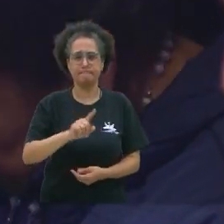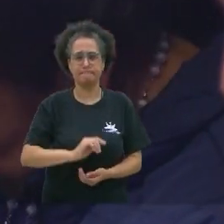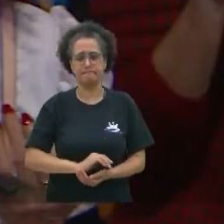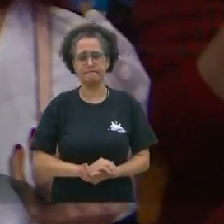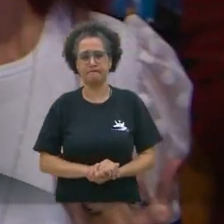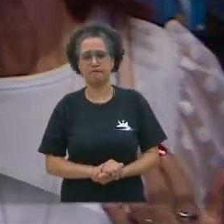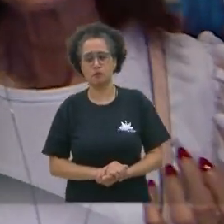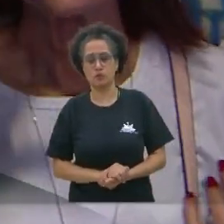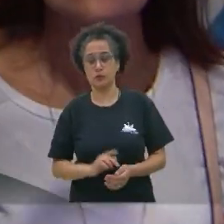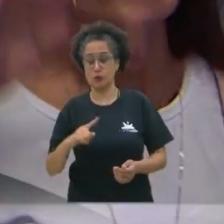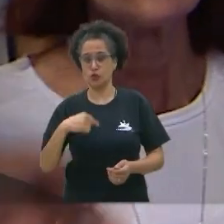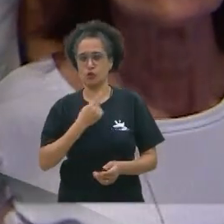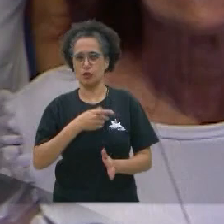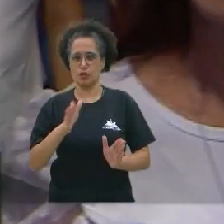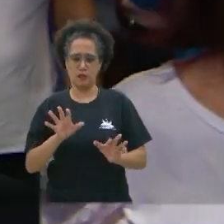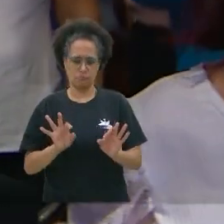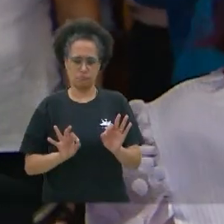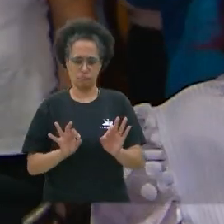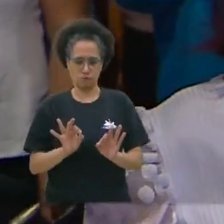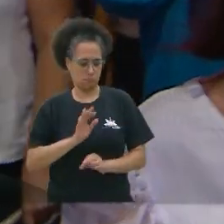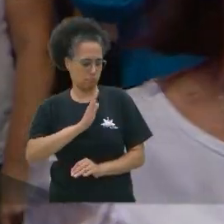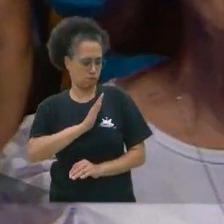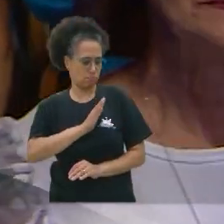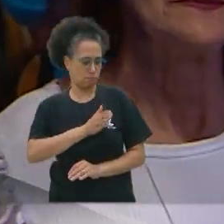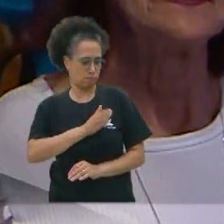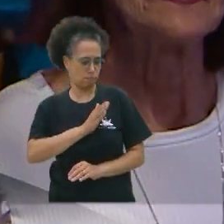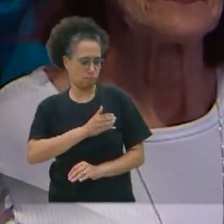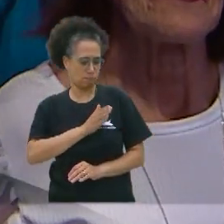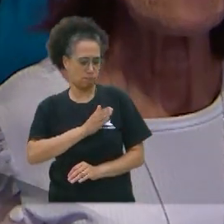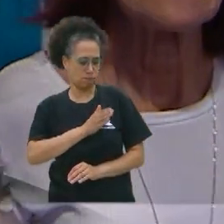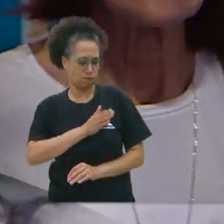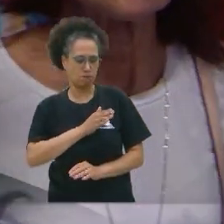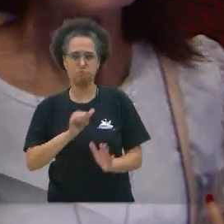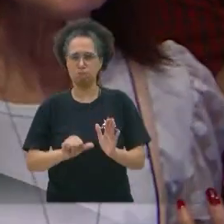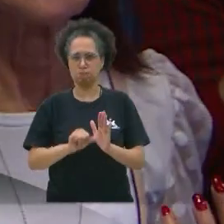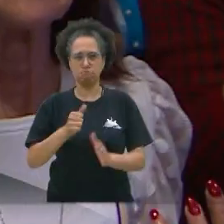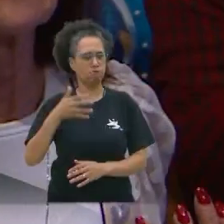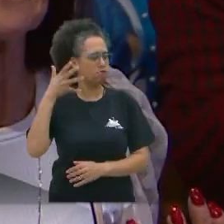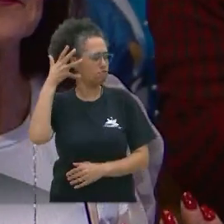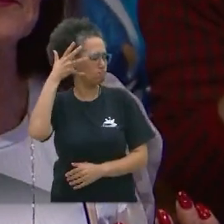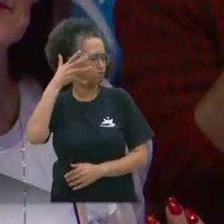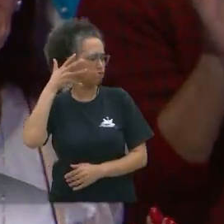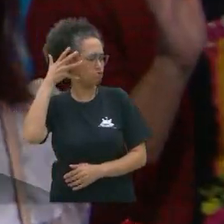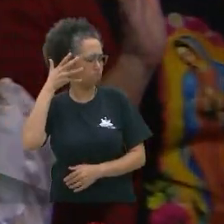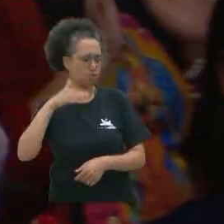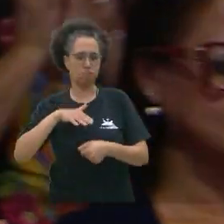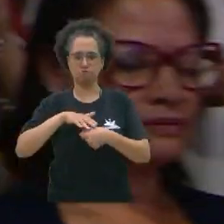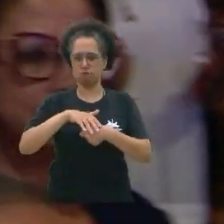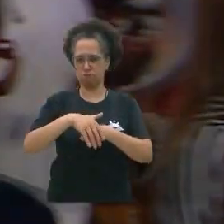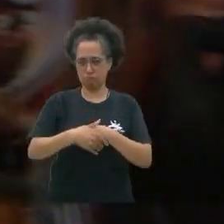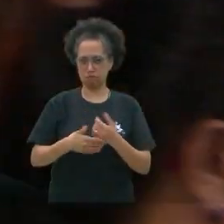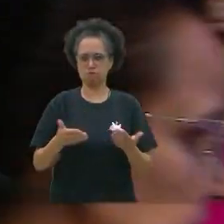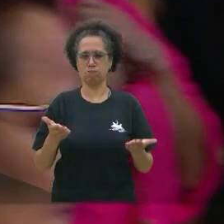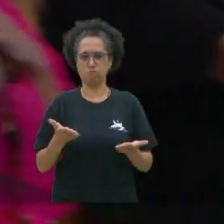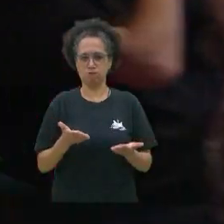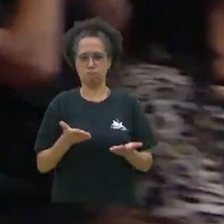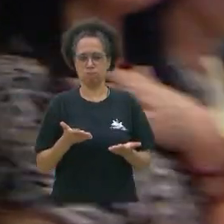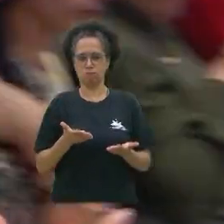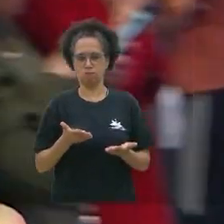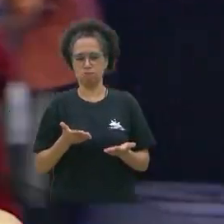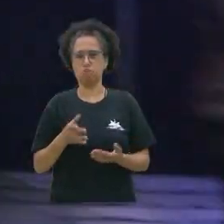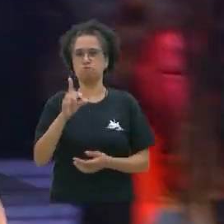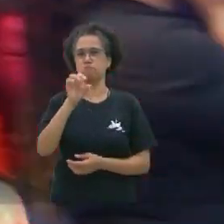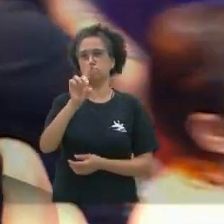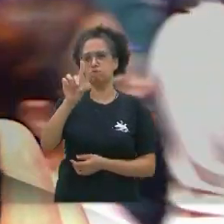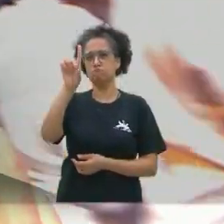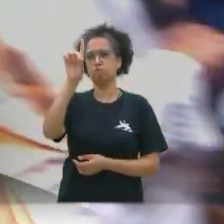ir. Já vamos preparando o nosso coração para a primeira pregação dessa noite. Que Deus